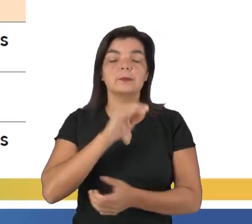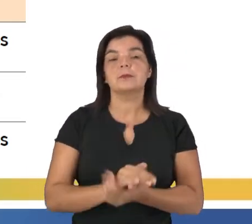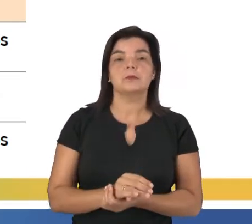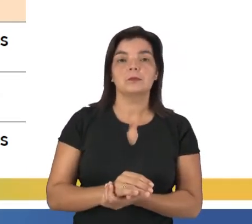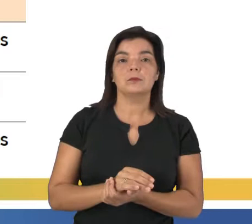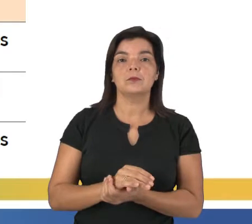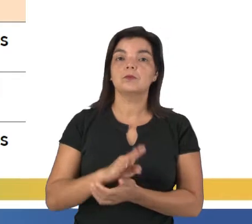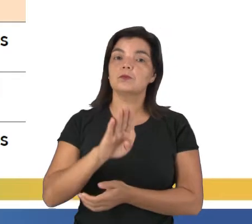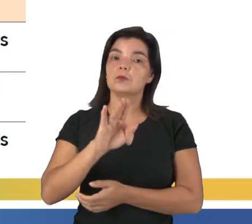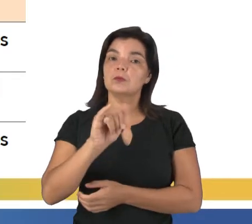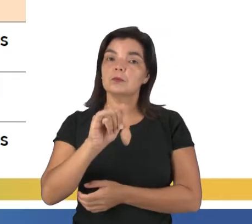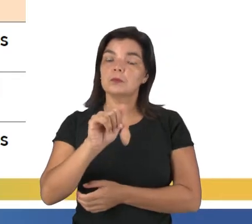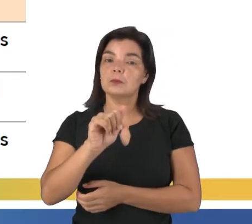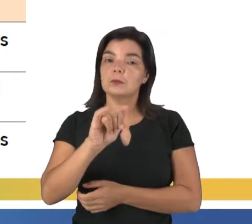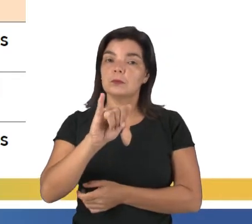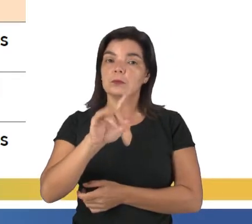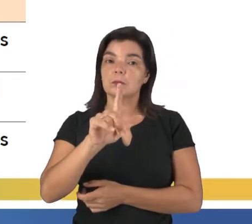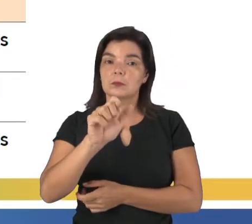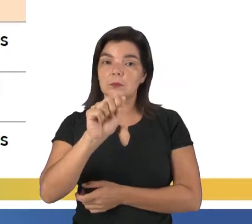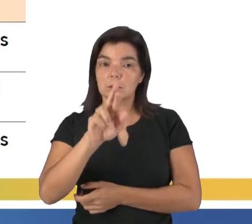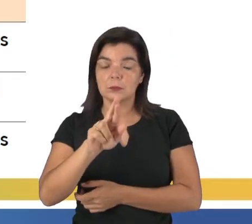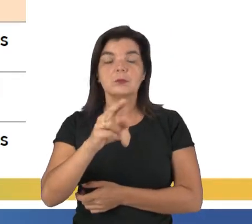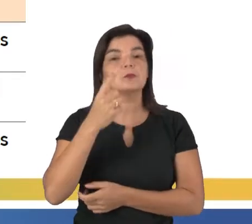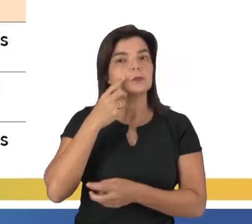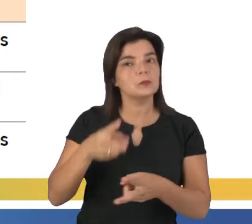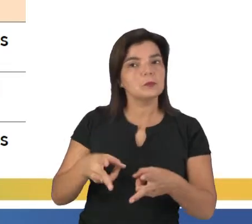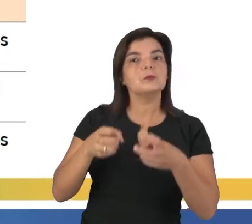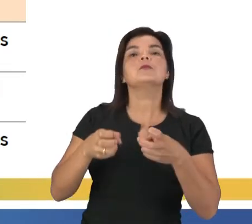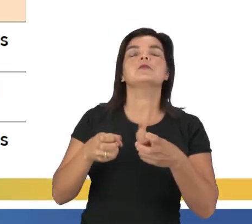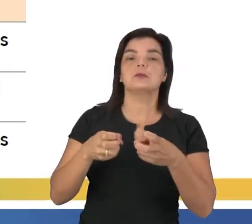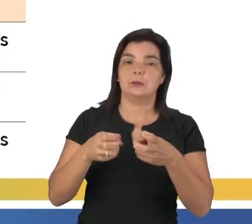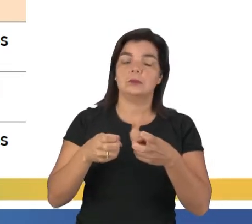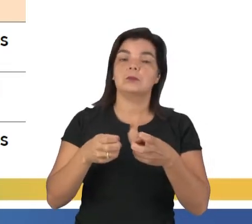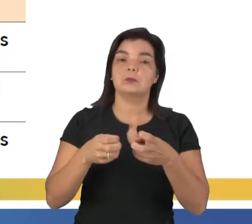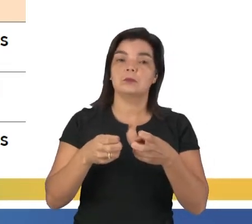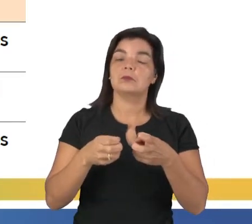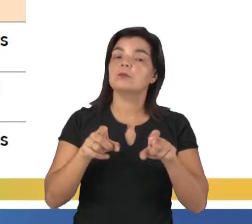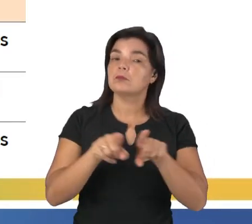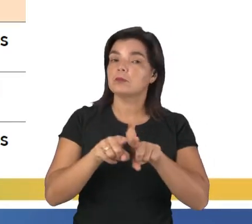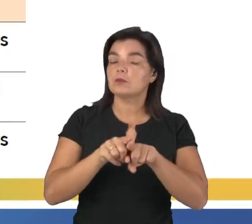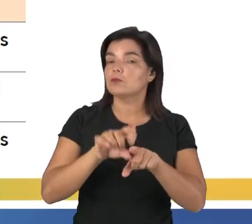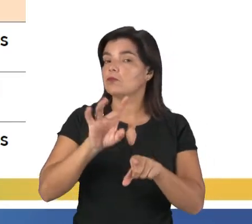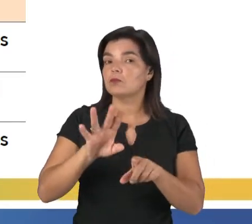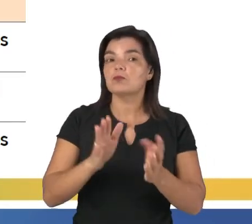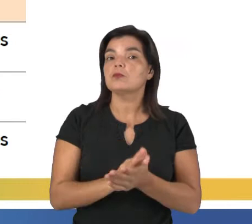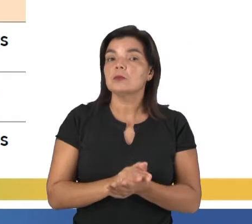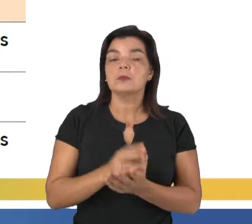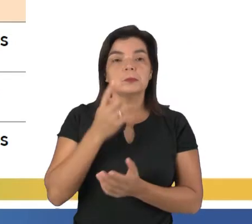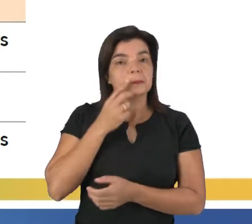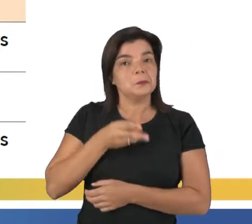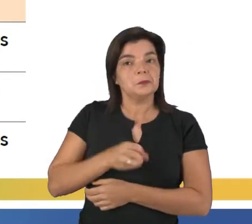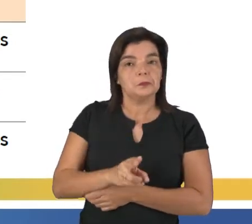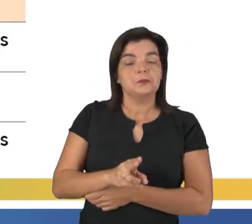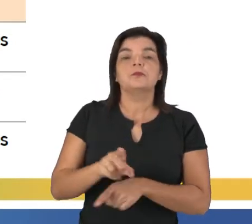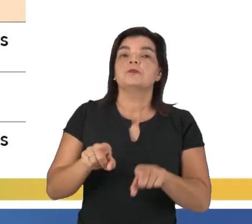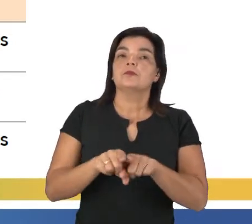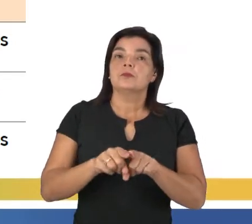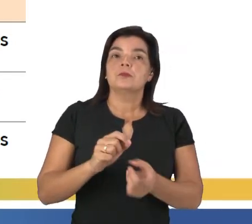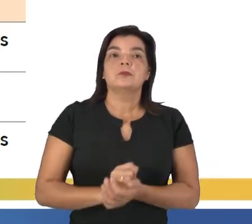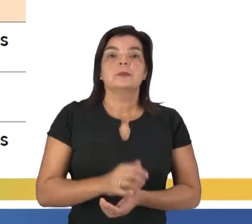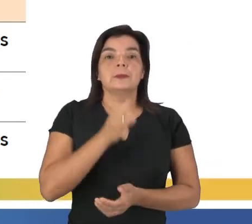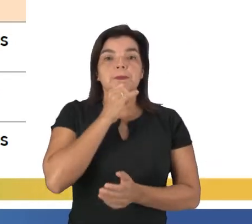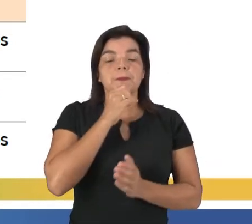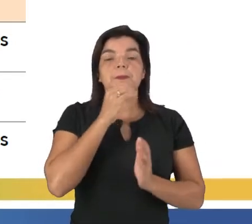bailar, eu vou sacar o radical baile e vai ficar somente a decinência e vou manter, ó. Eu bailo,